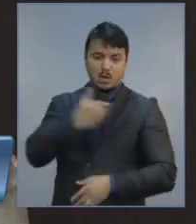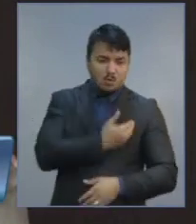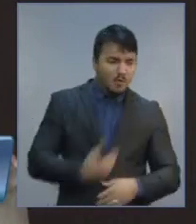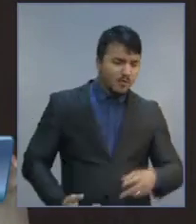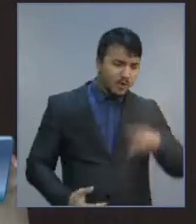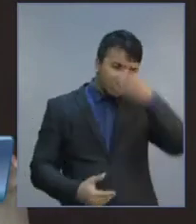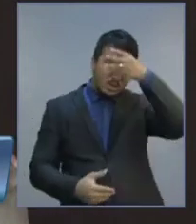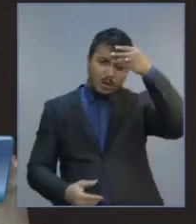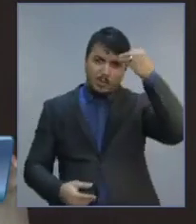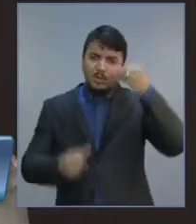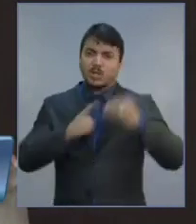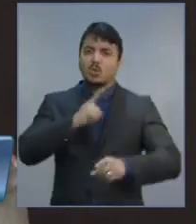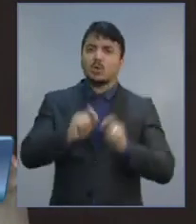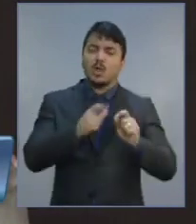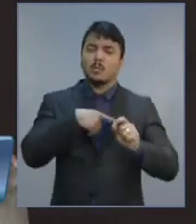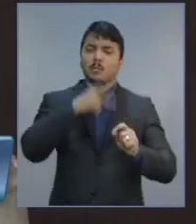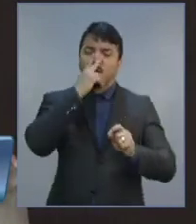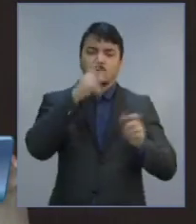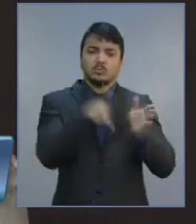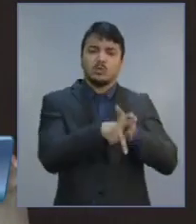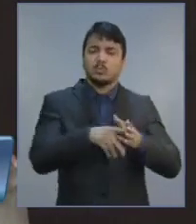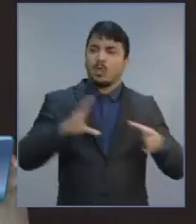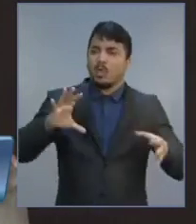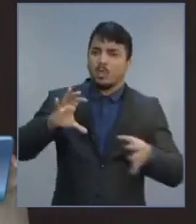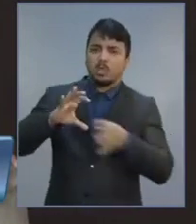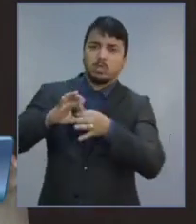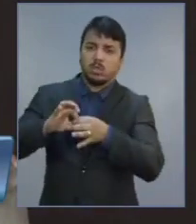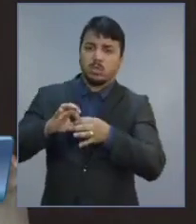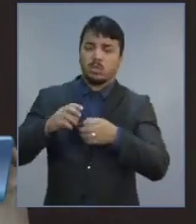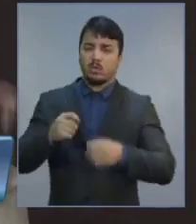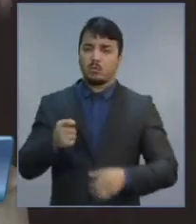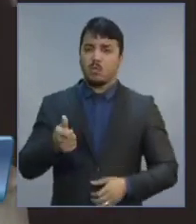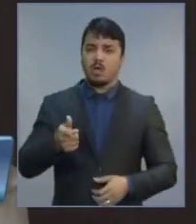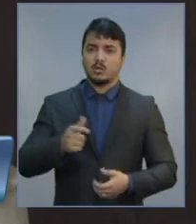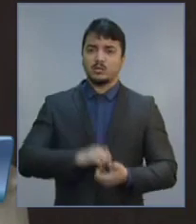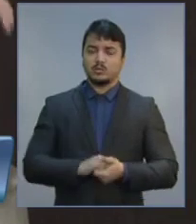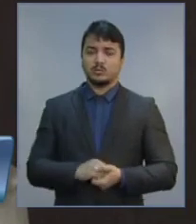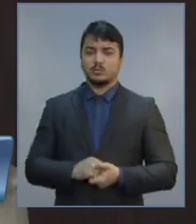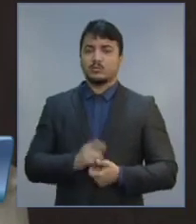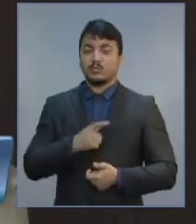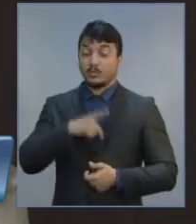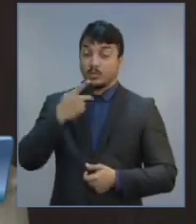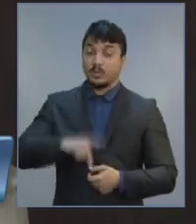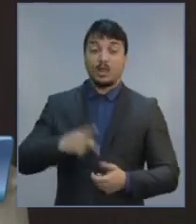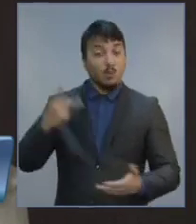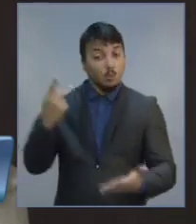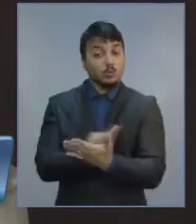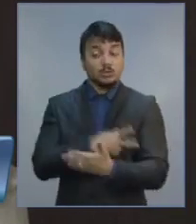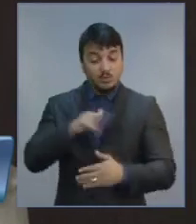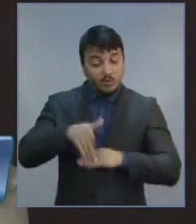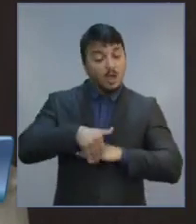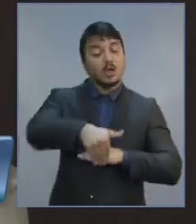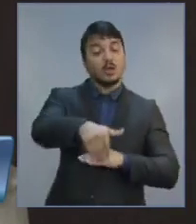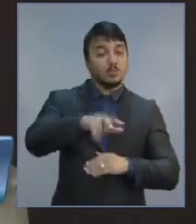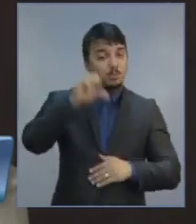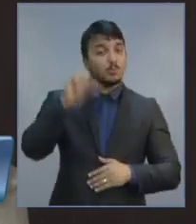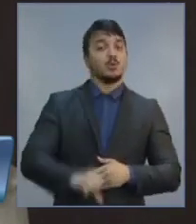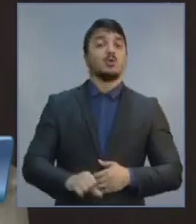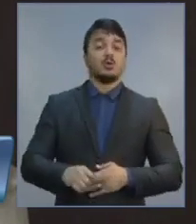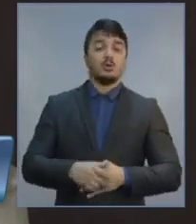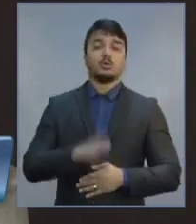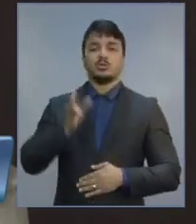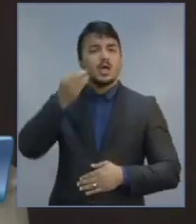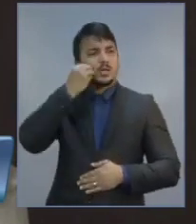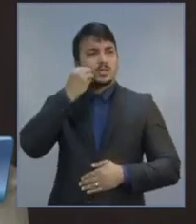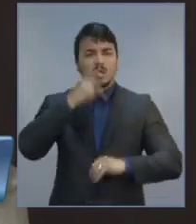coloca água neste moinho. E eu repito, há um efeito colateral, porque isso já foi